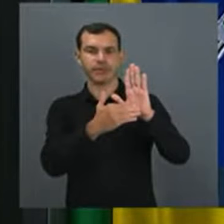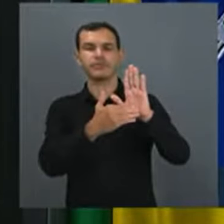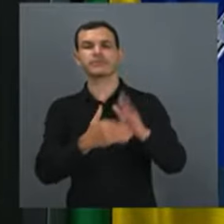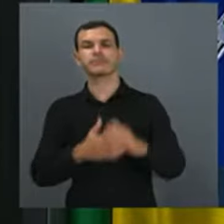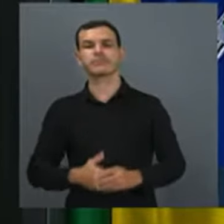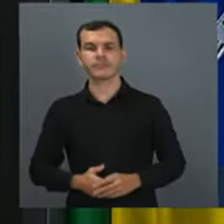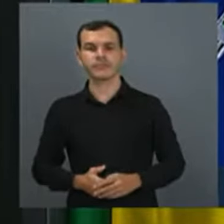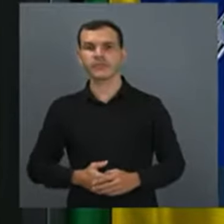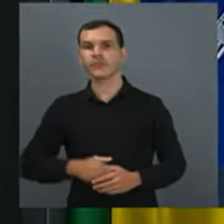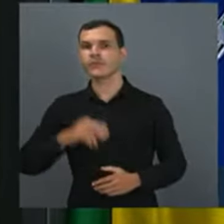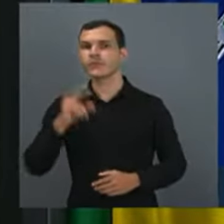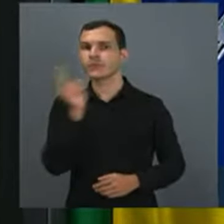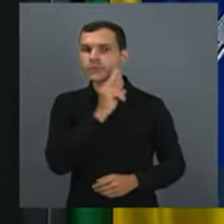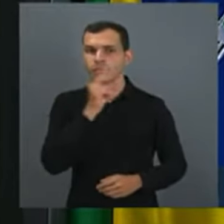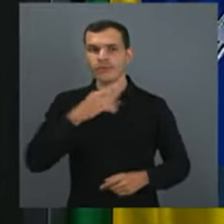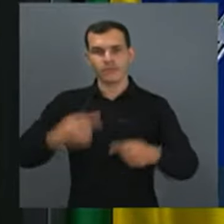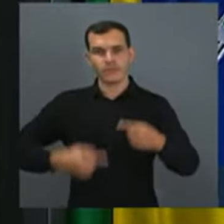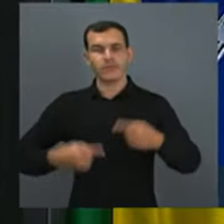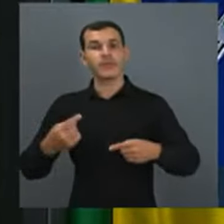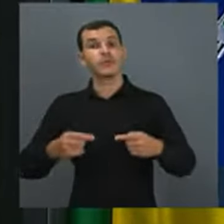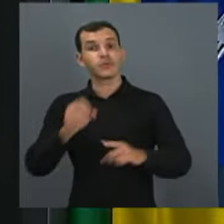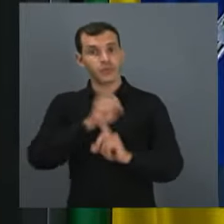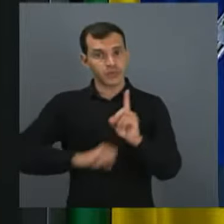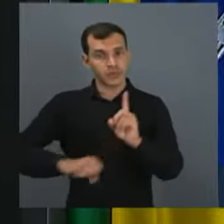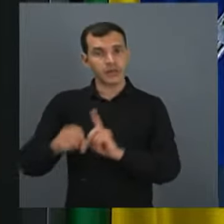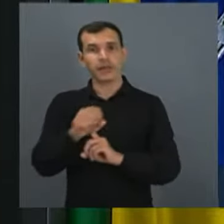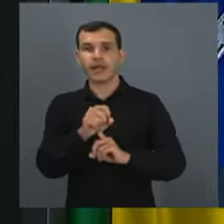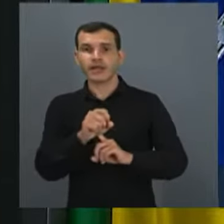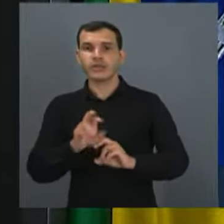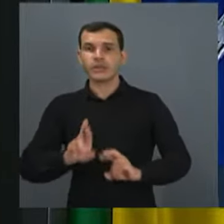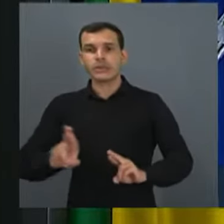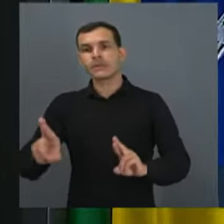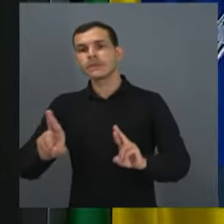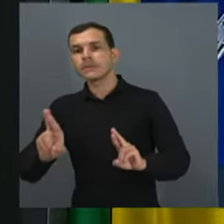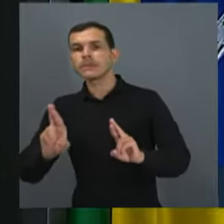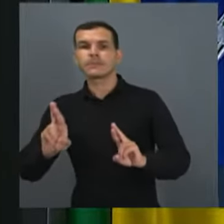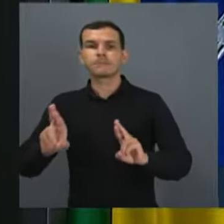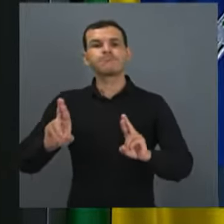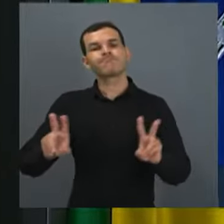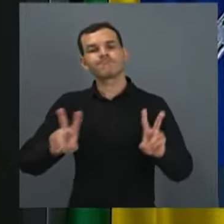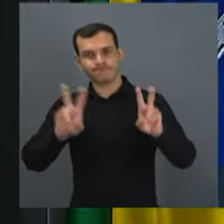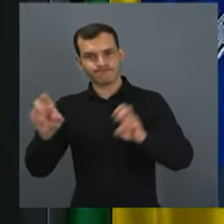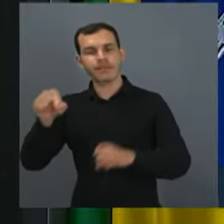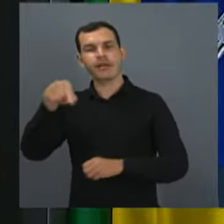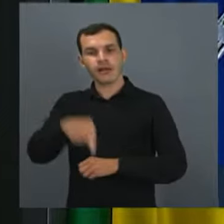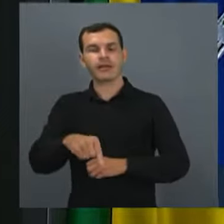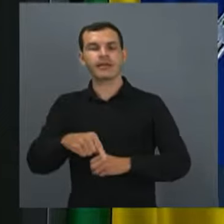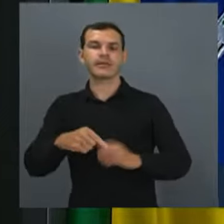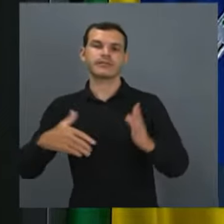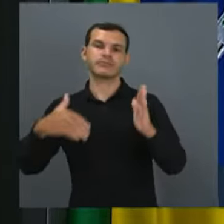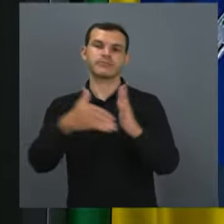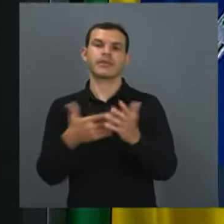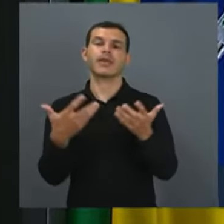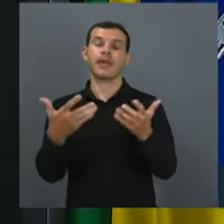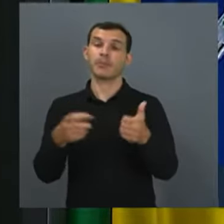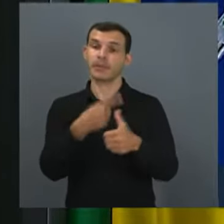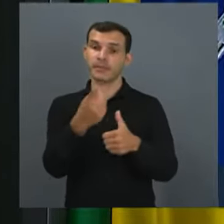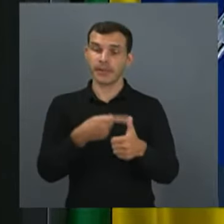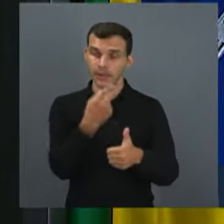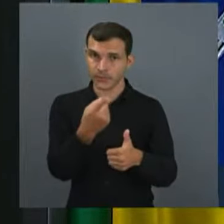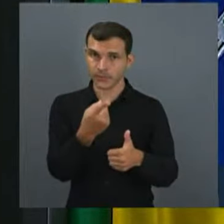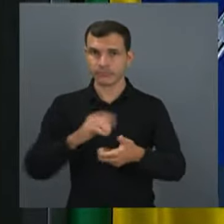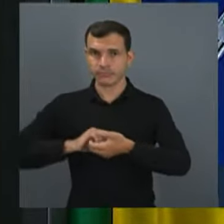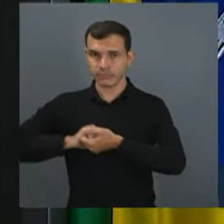forma emergencial. É isso que a sociedade espera do Senado Federal. Quero, em primeiro lugar,